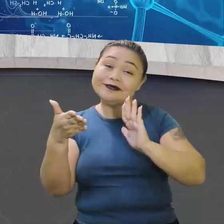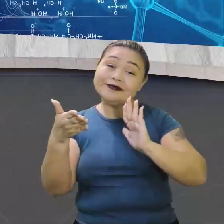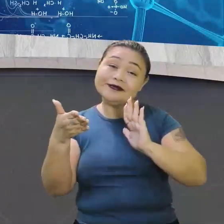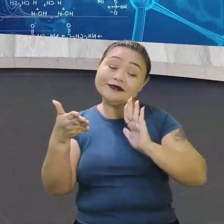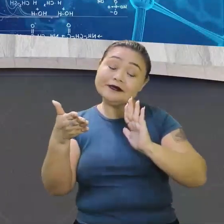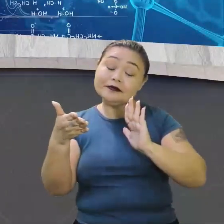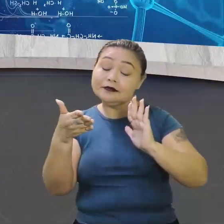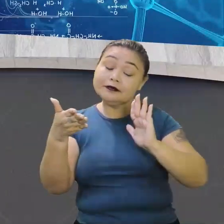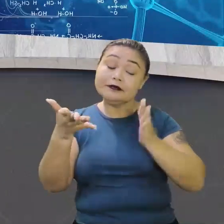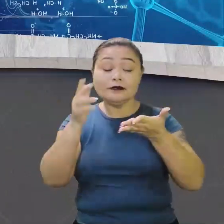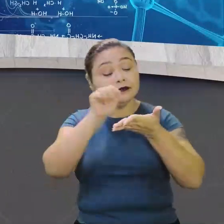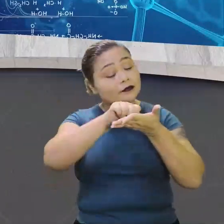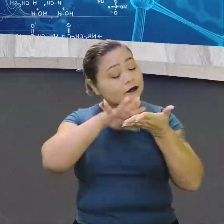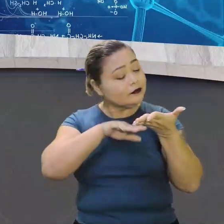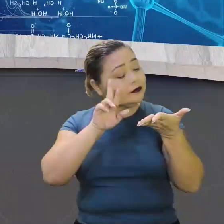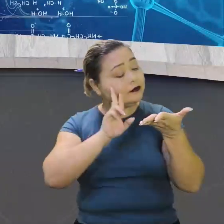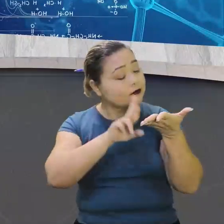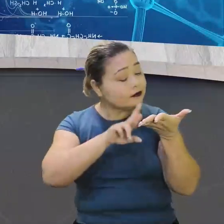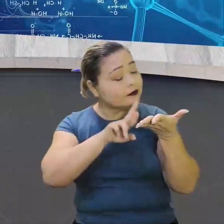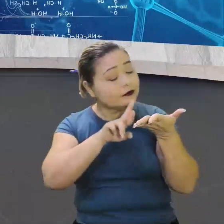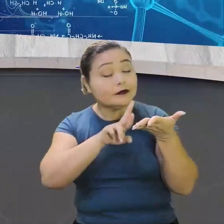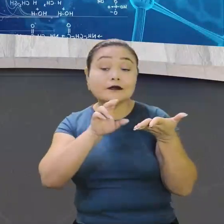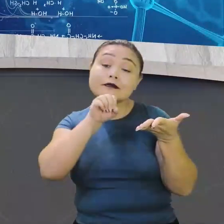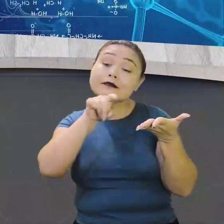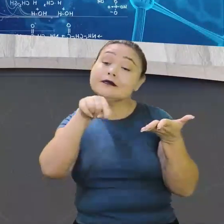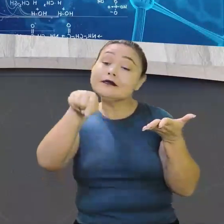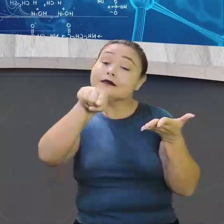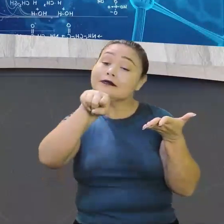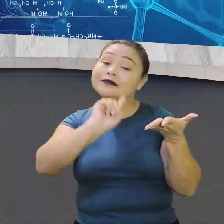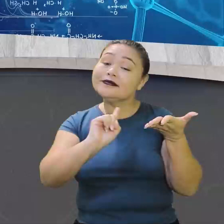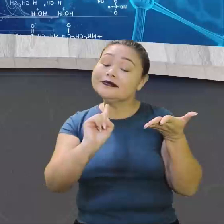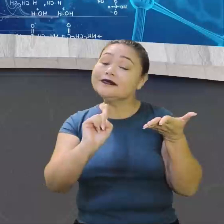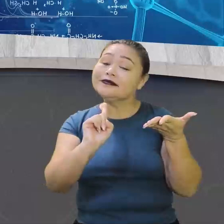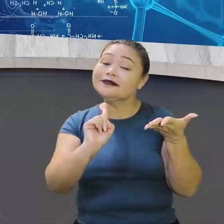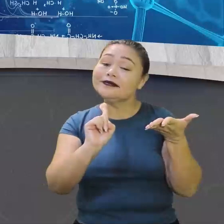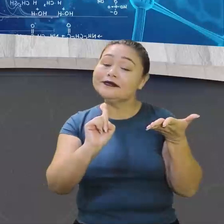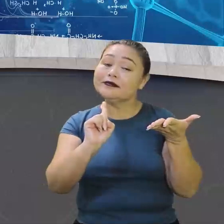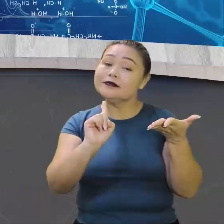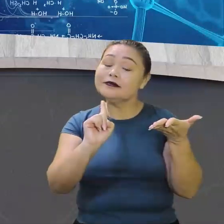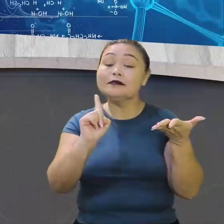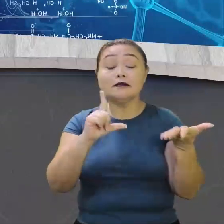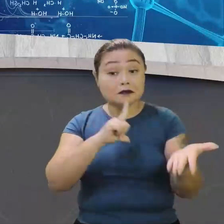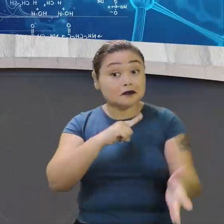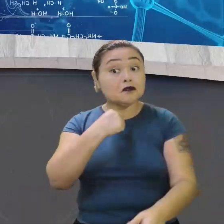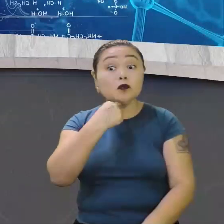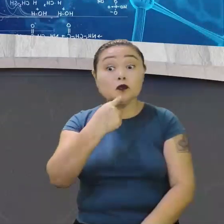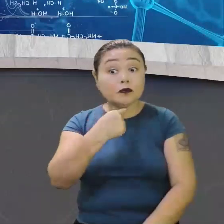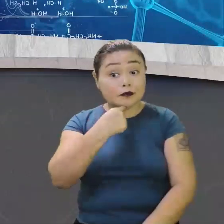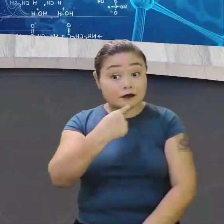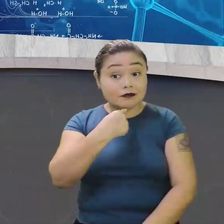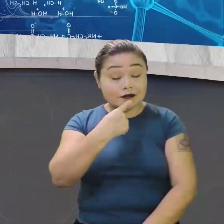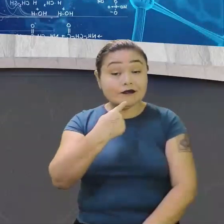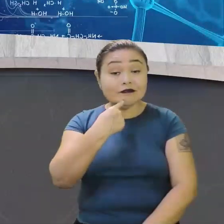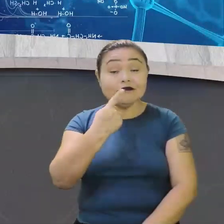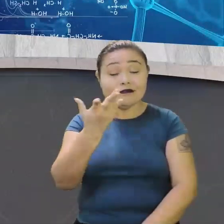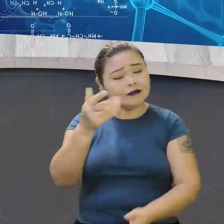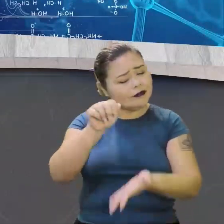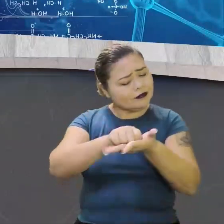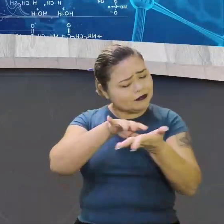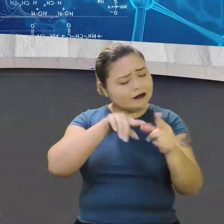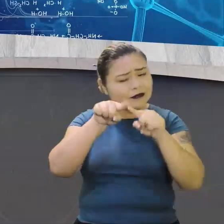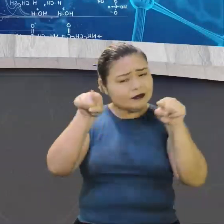a atividade, né? Se você teve dúvida, é atividade de sala,